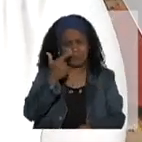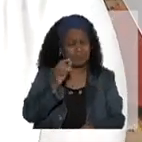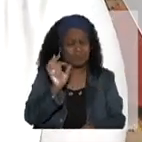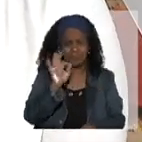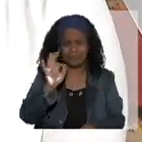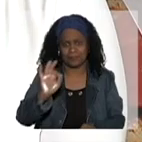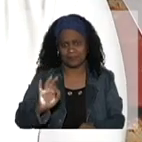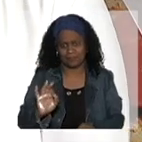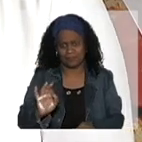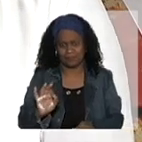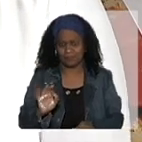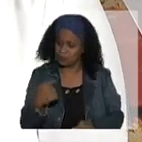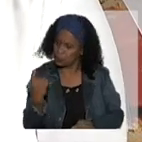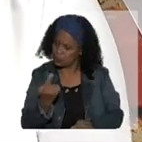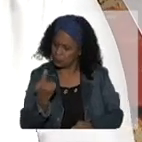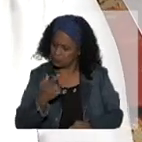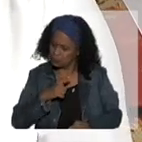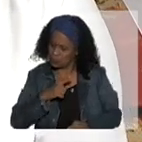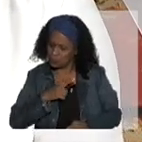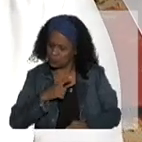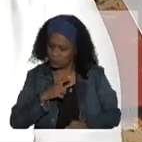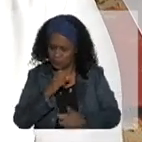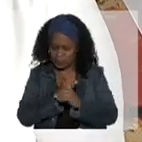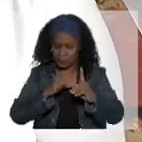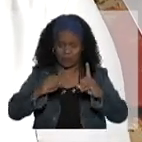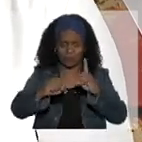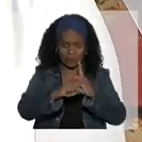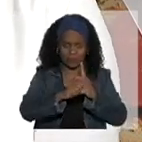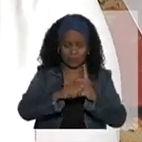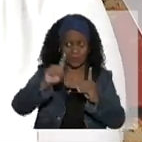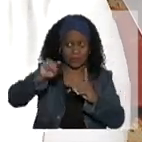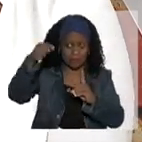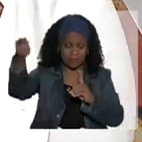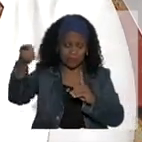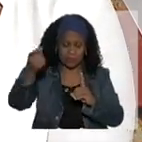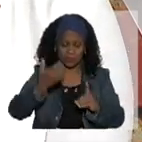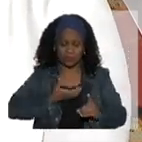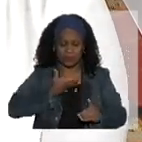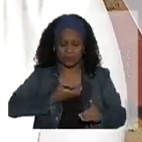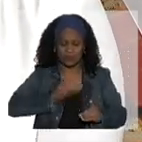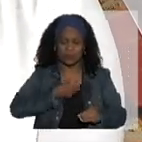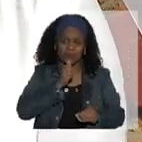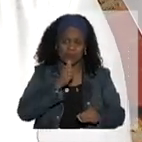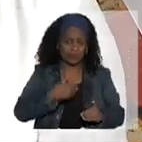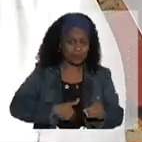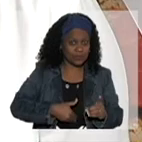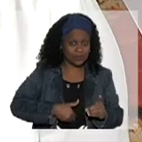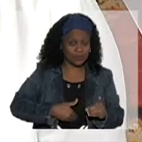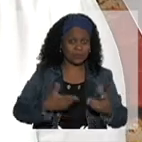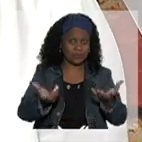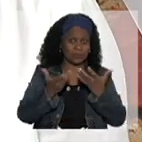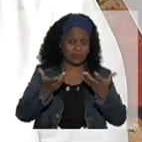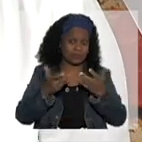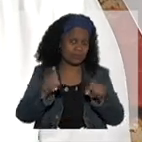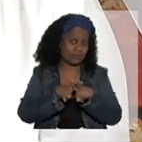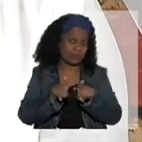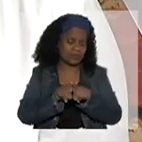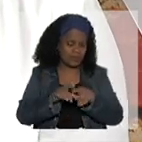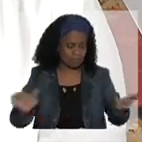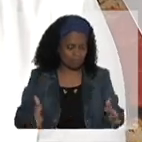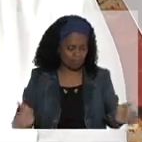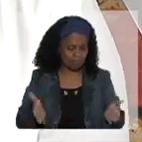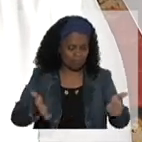a vida né é agente enquanto a ação da cidadania para além da campanha natal sem fome a gente busca realizar